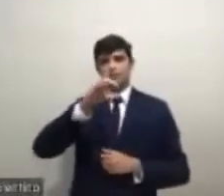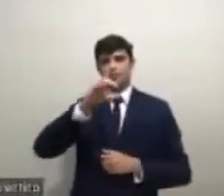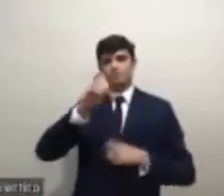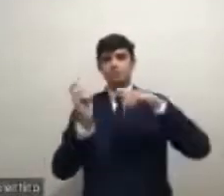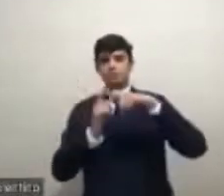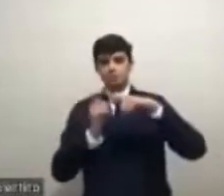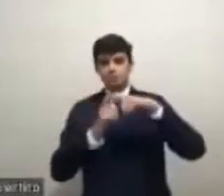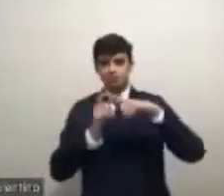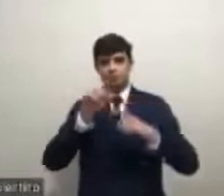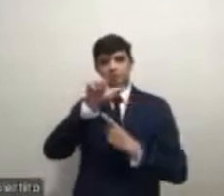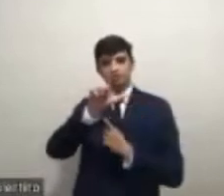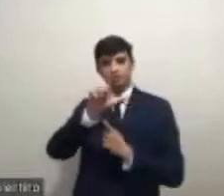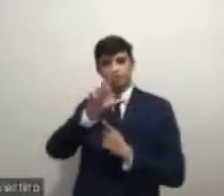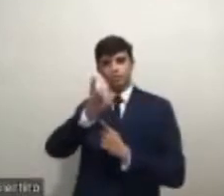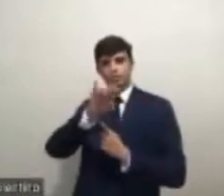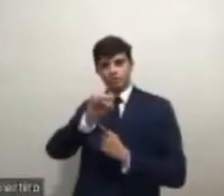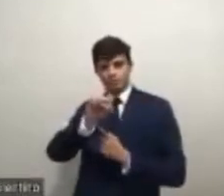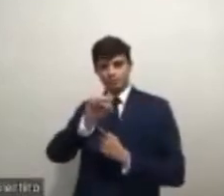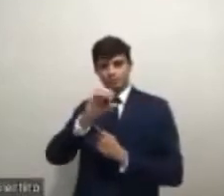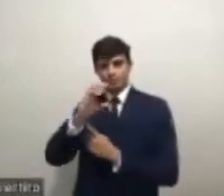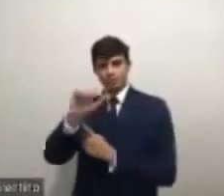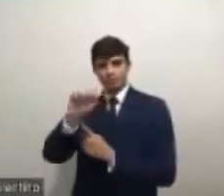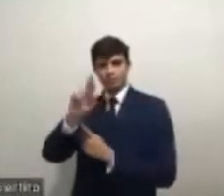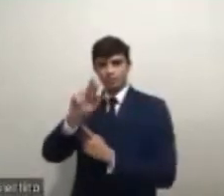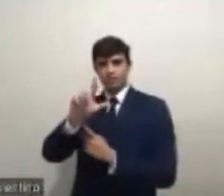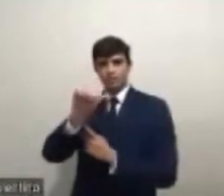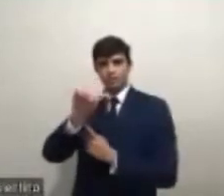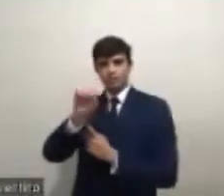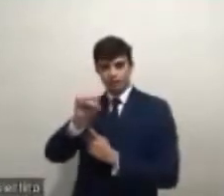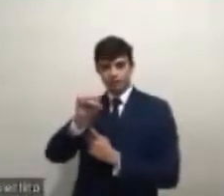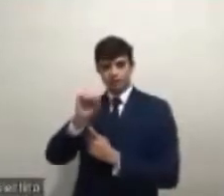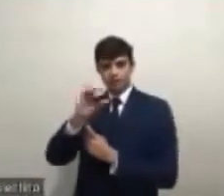Luiz Carlos Coelho. Doutor Luiz Carlos, o senhor nos ouve?